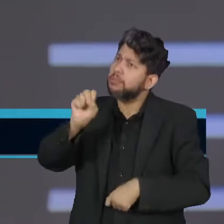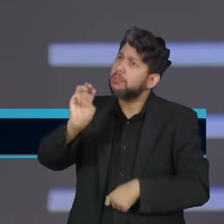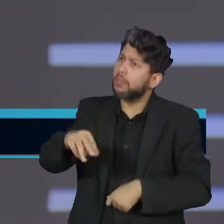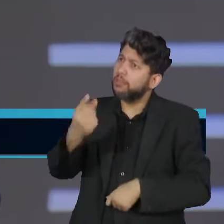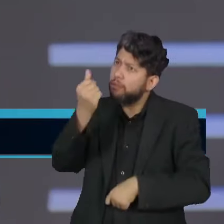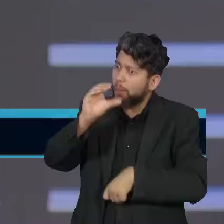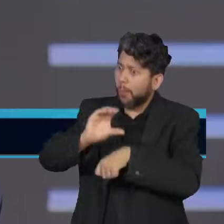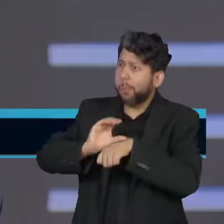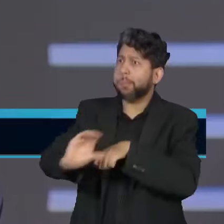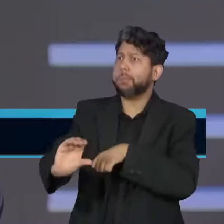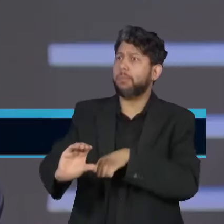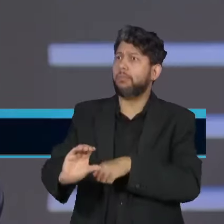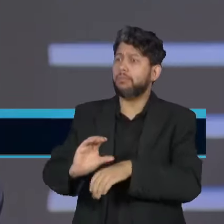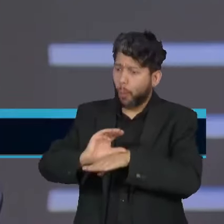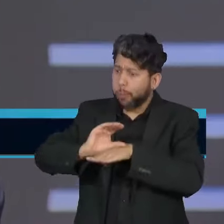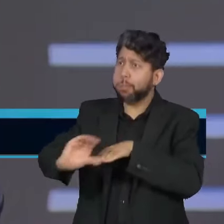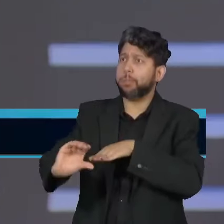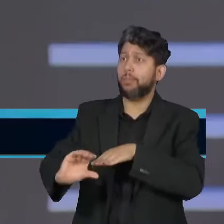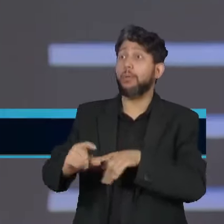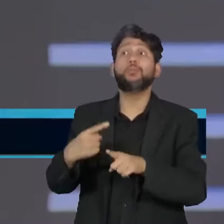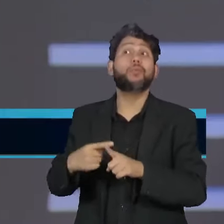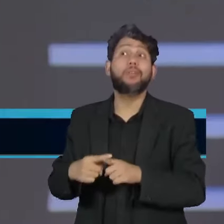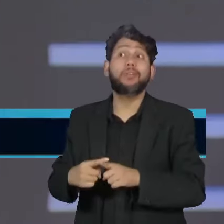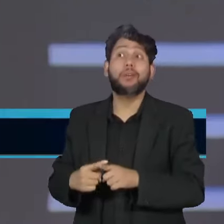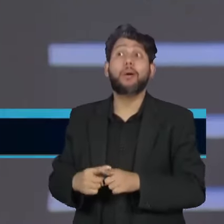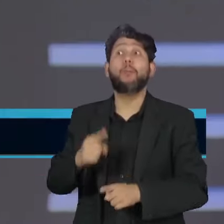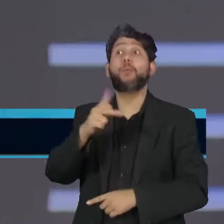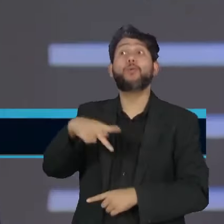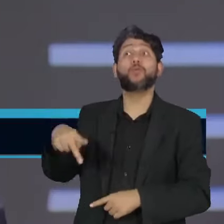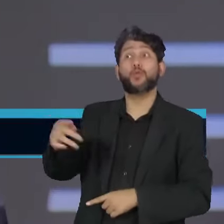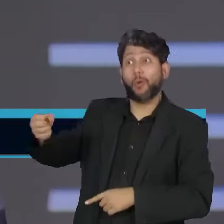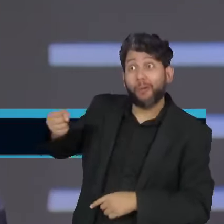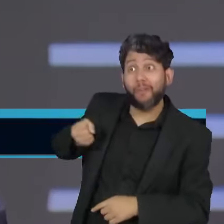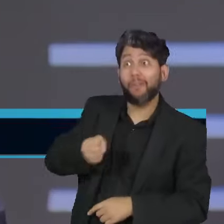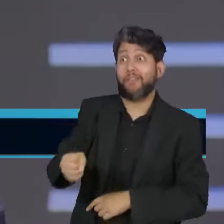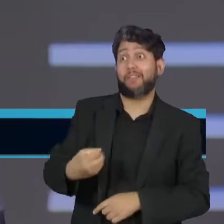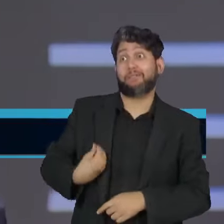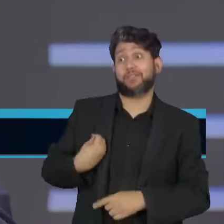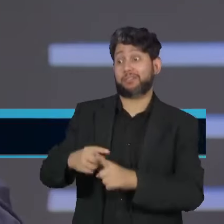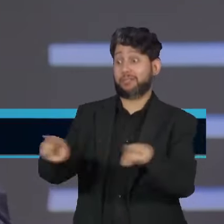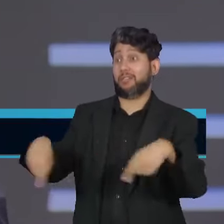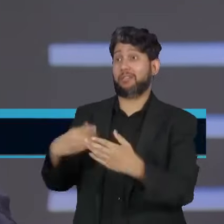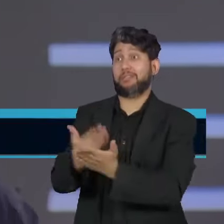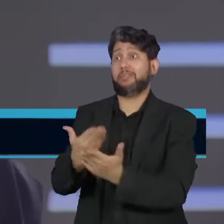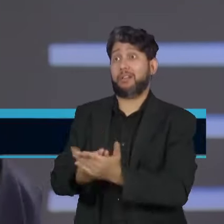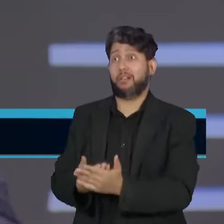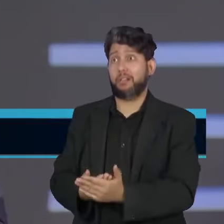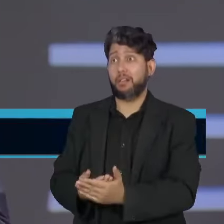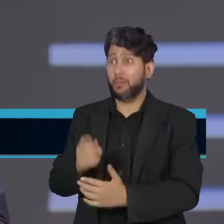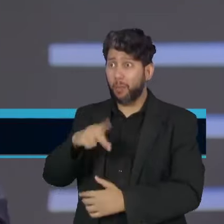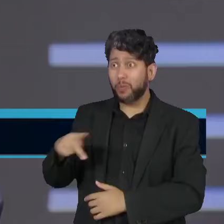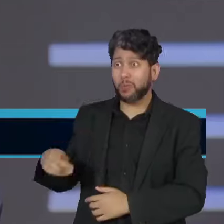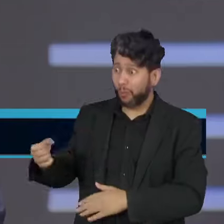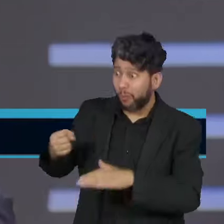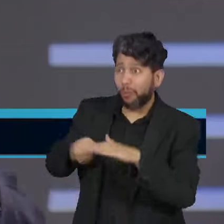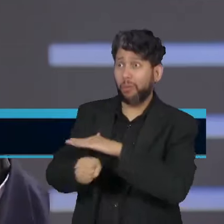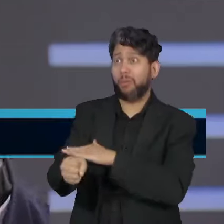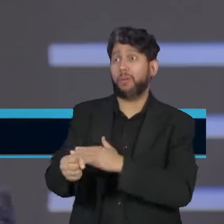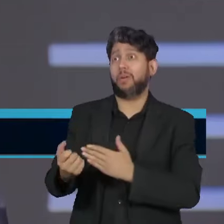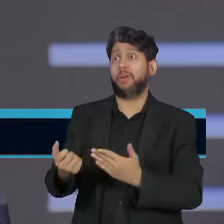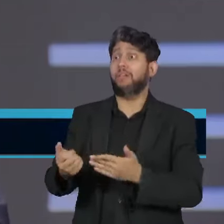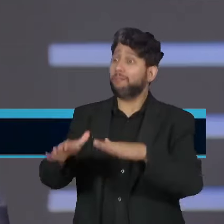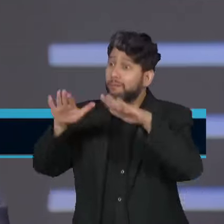porque a gente precisa de um professor que fique naquela escola, de um conjunto de professores que só